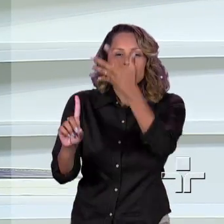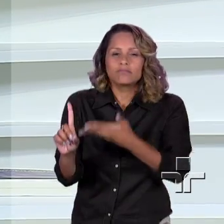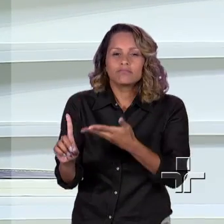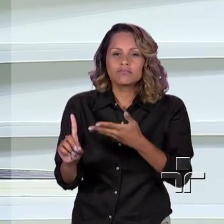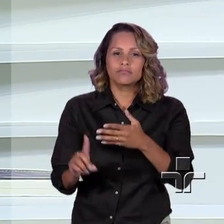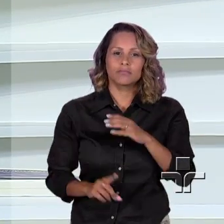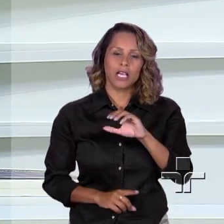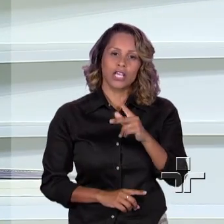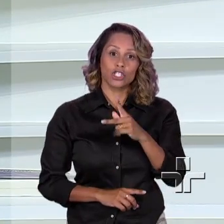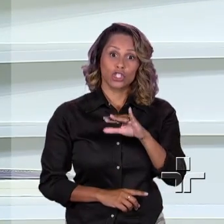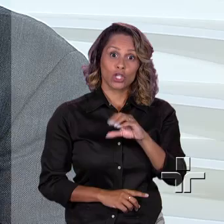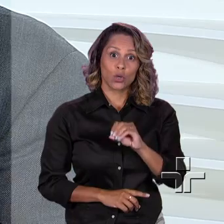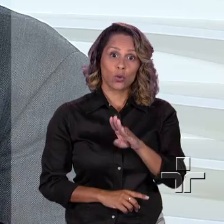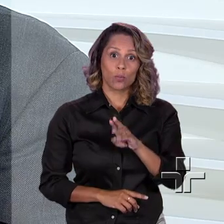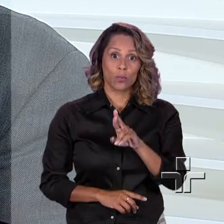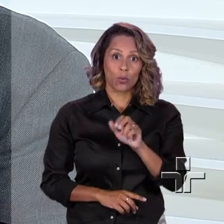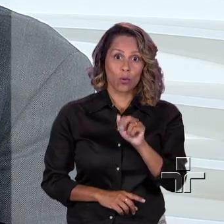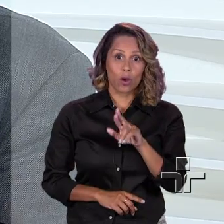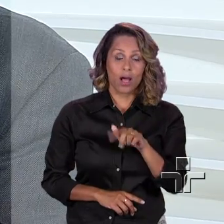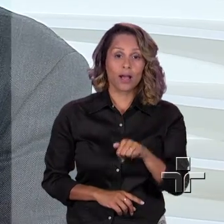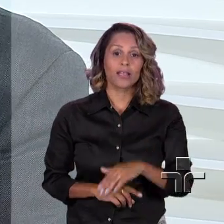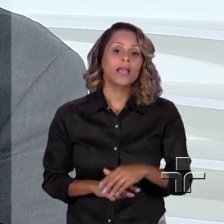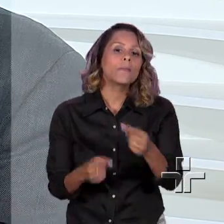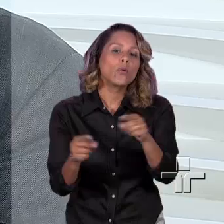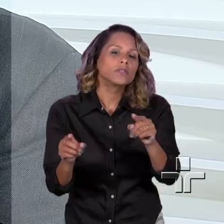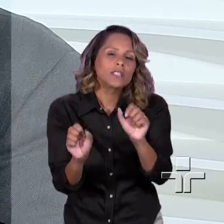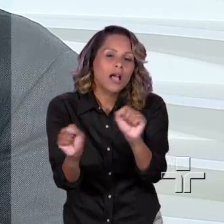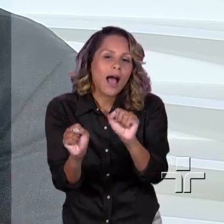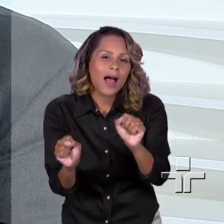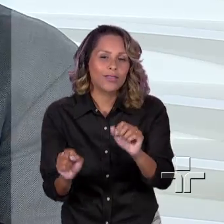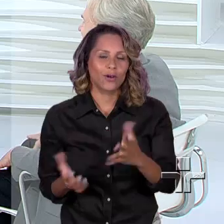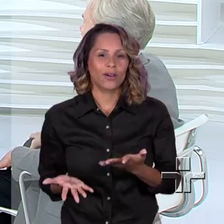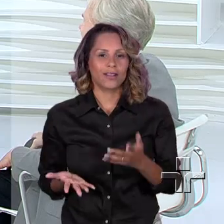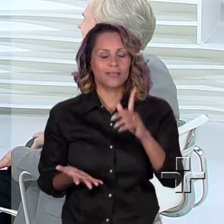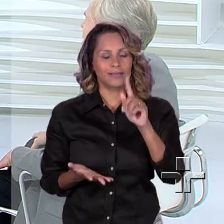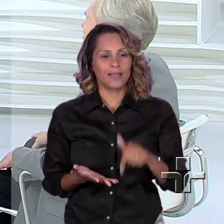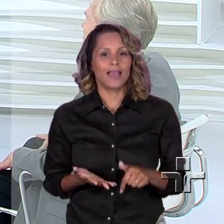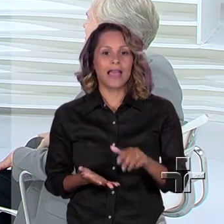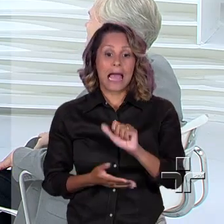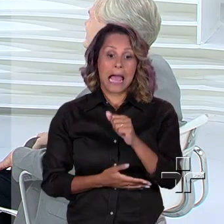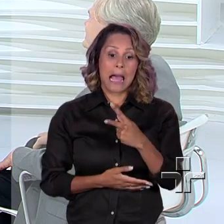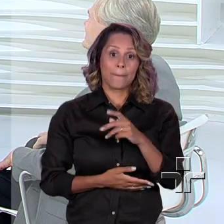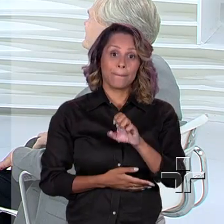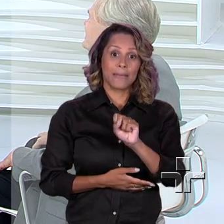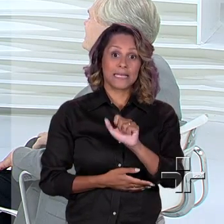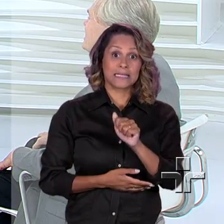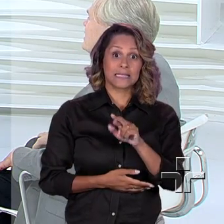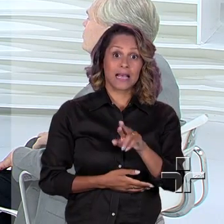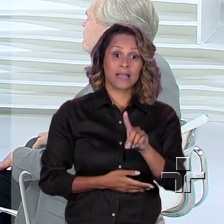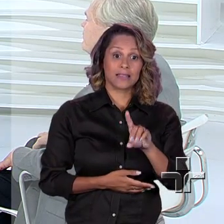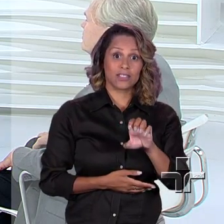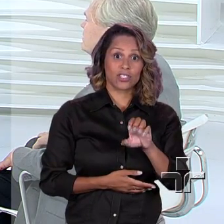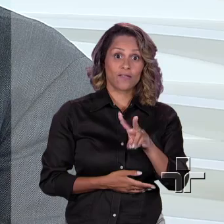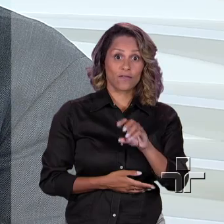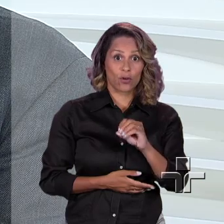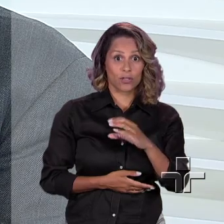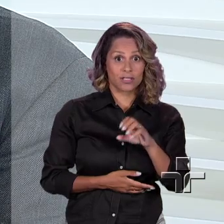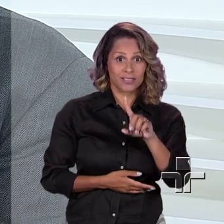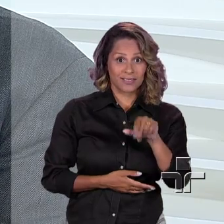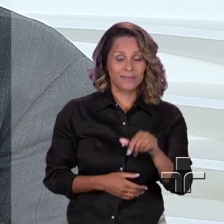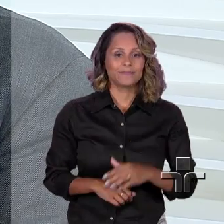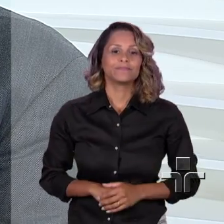uma música que você adora. Apesar de vocês. De você, não de você. Amo essa música. Um filme. Um